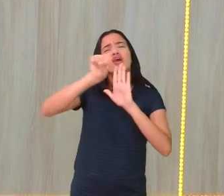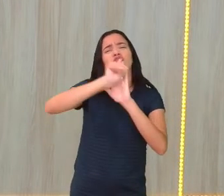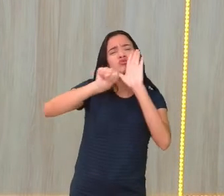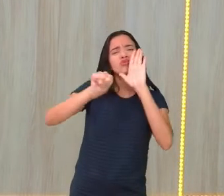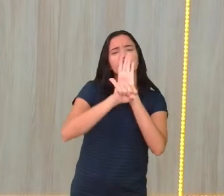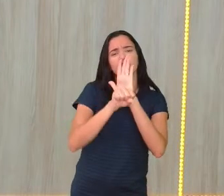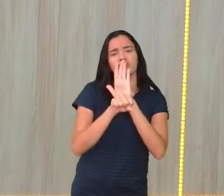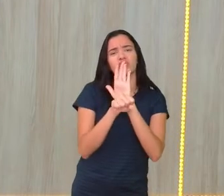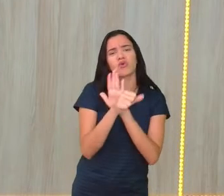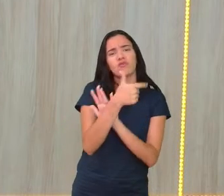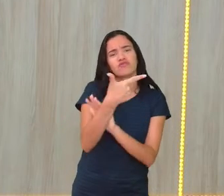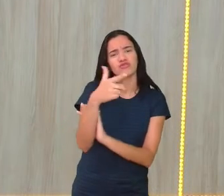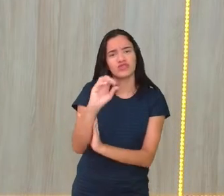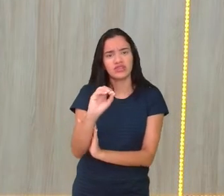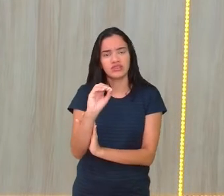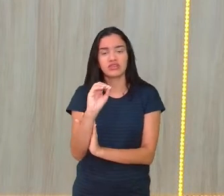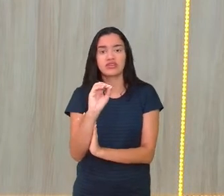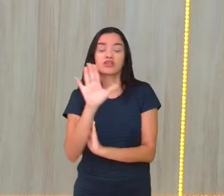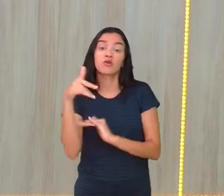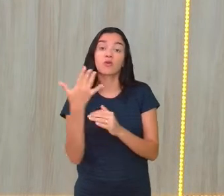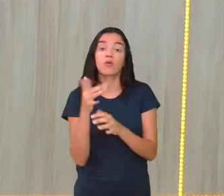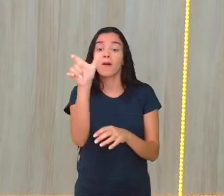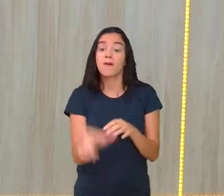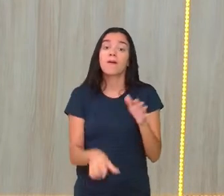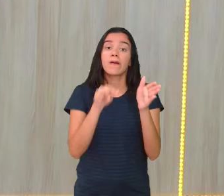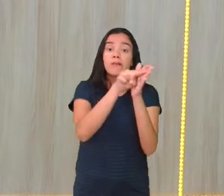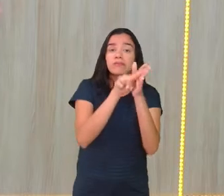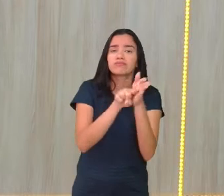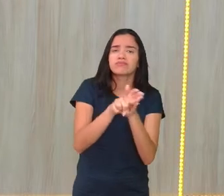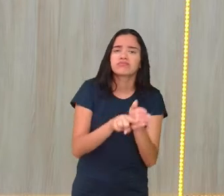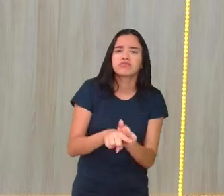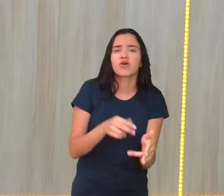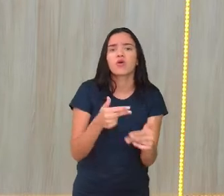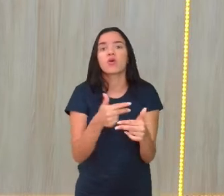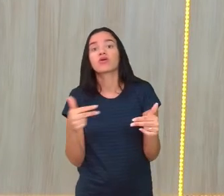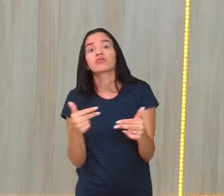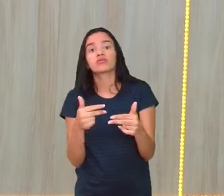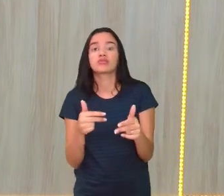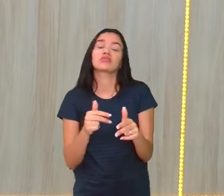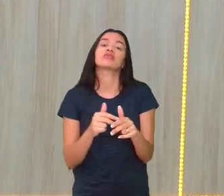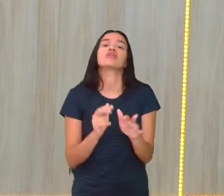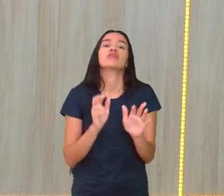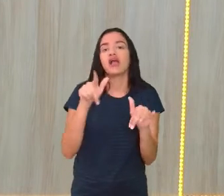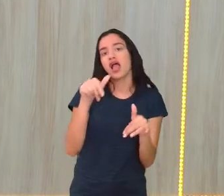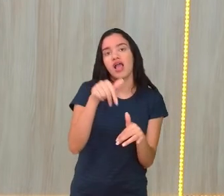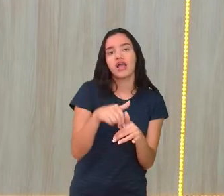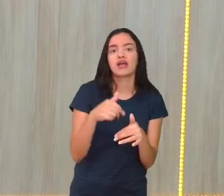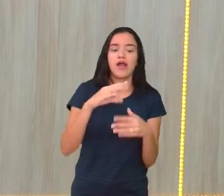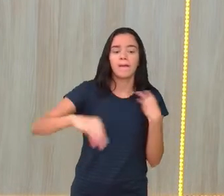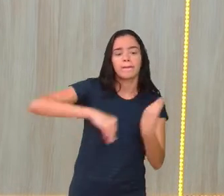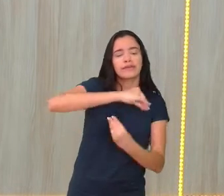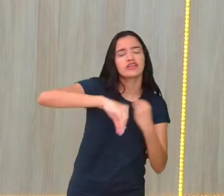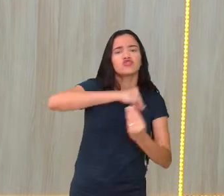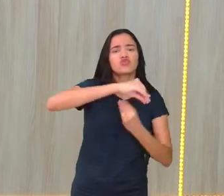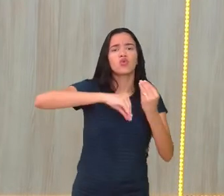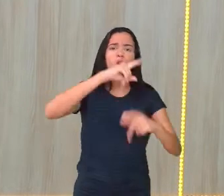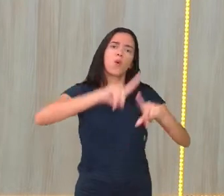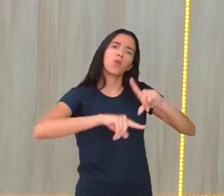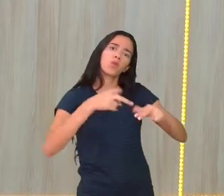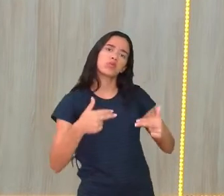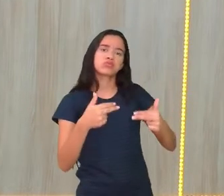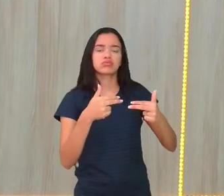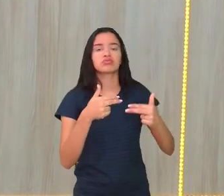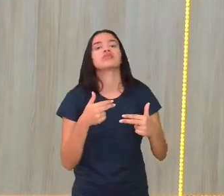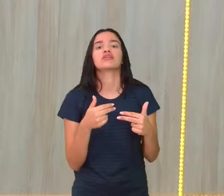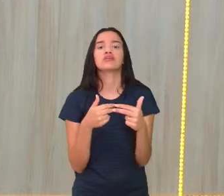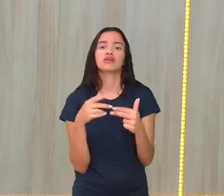século XX, né, por um pesquisador que estava pesquisando uma coisa lá e sem querer ele mistura lá uns produtos